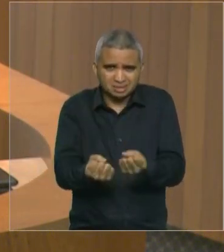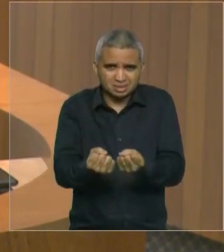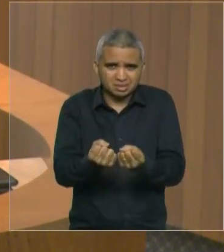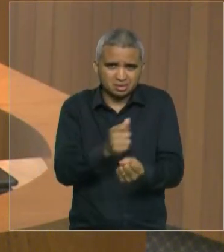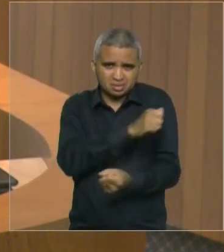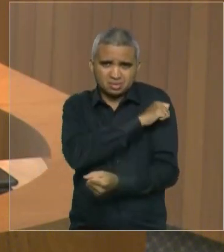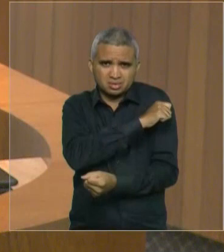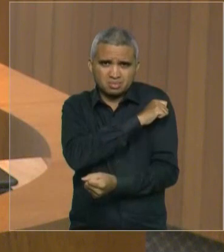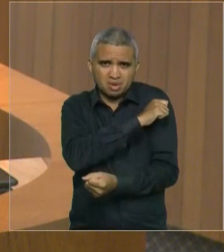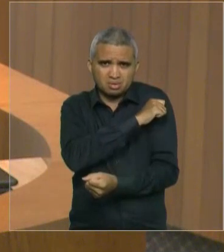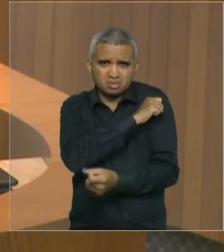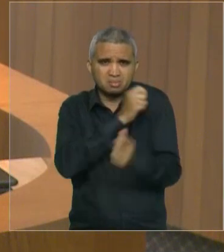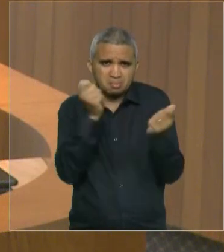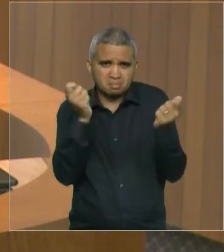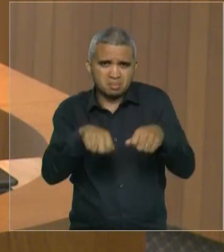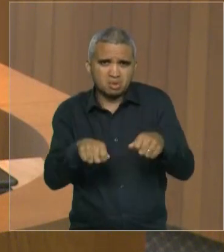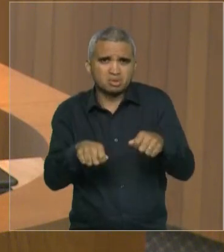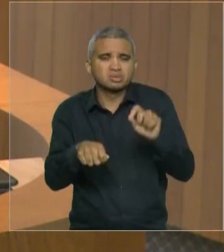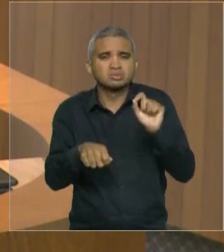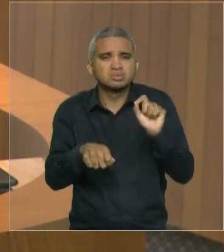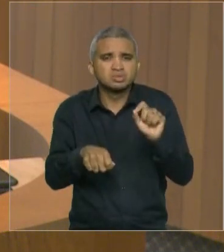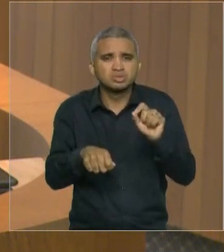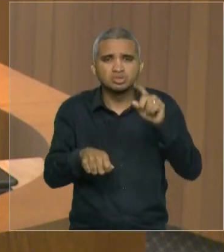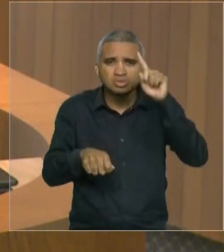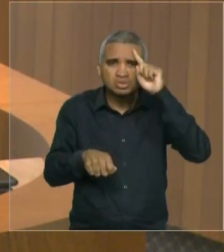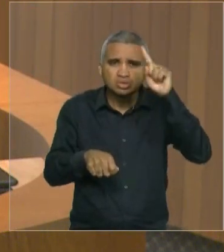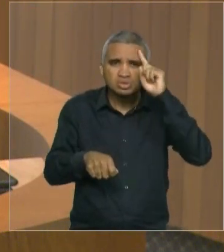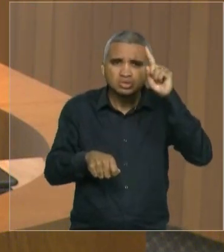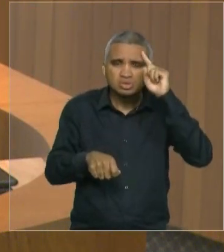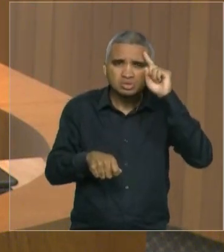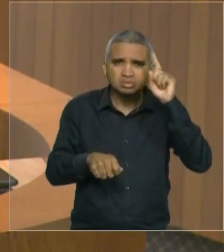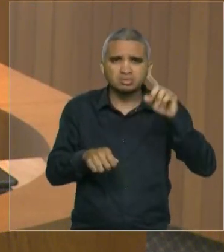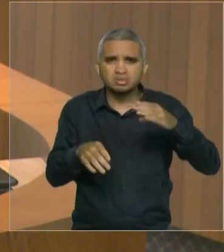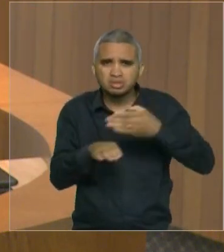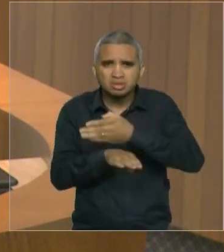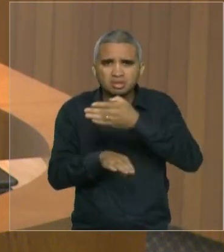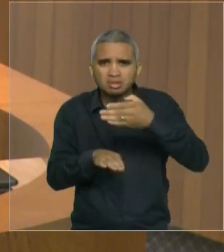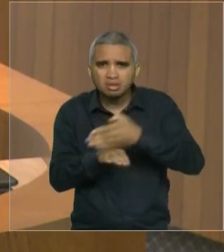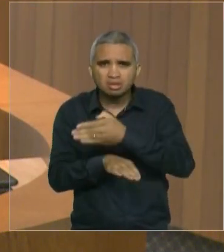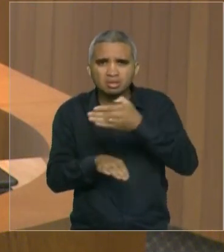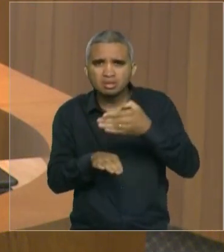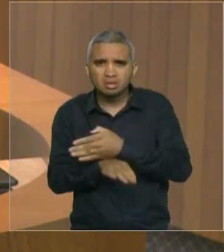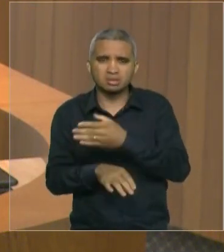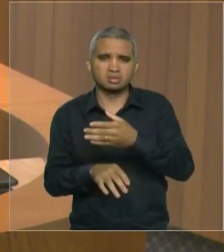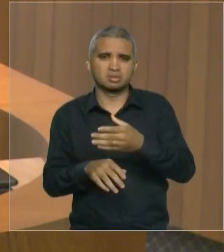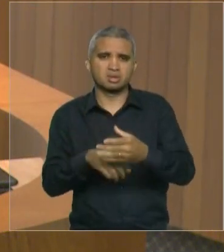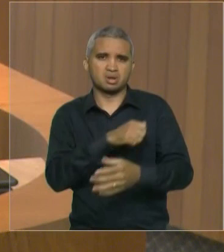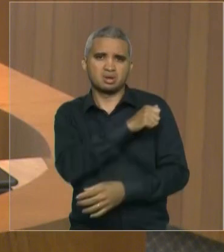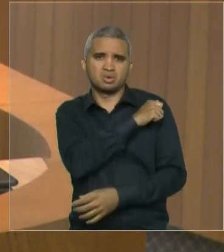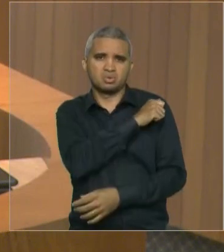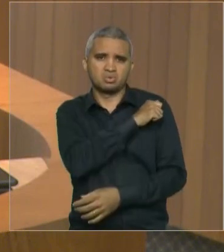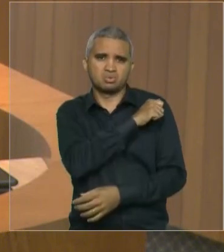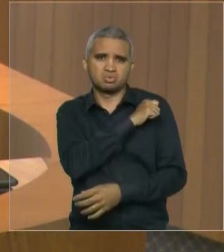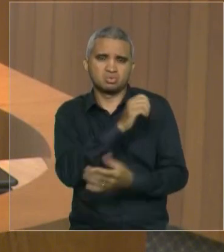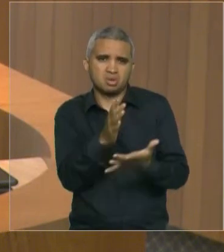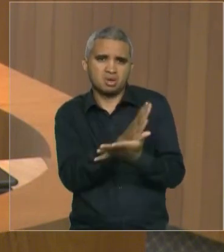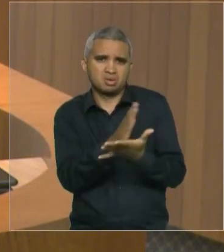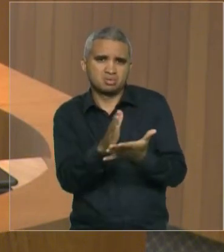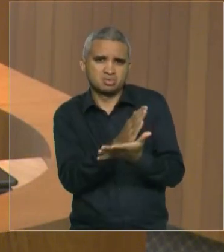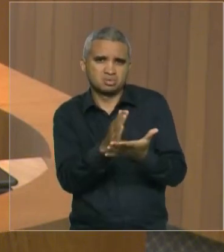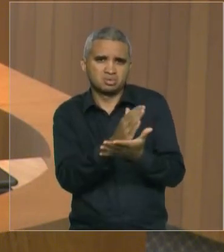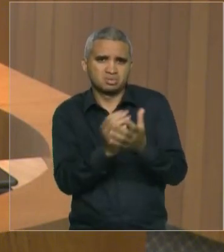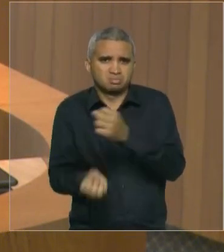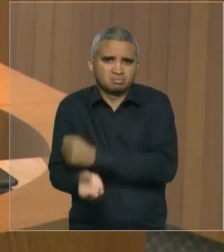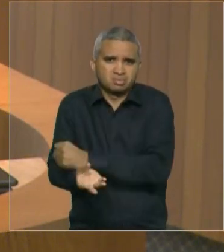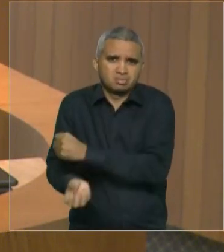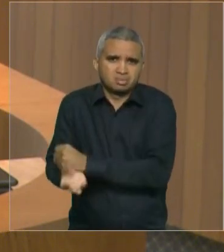diariamente confrontados com resultado positivo de prováveis ilícitos nas suas